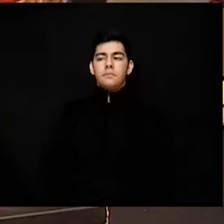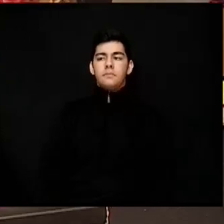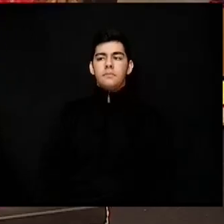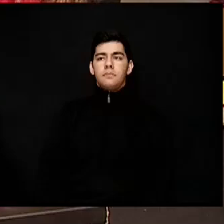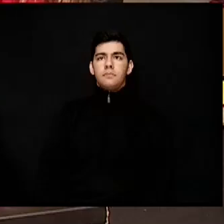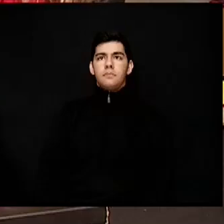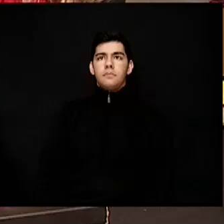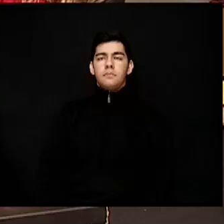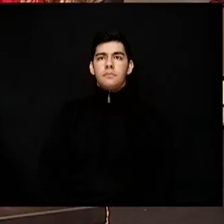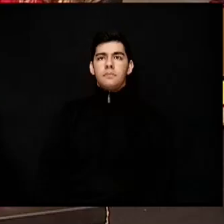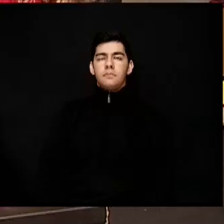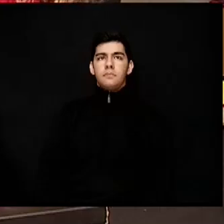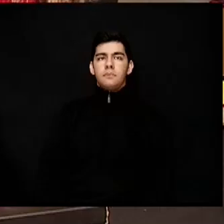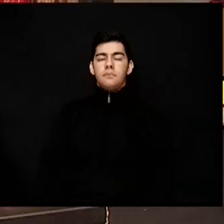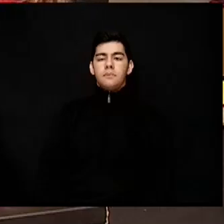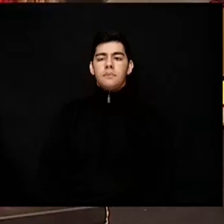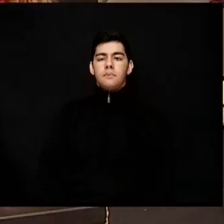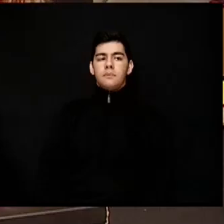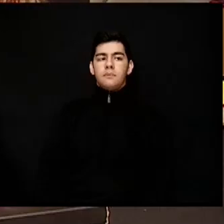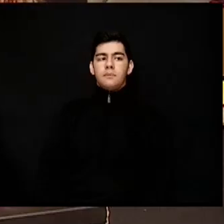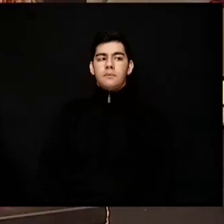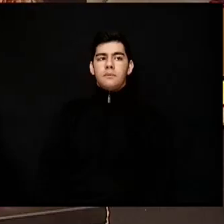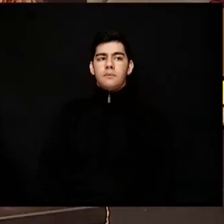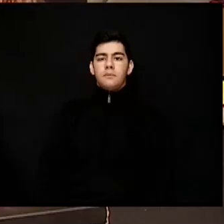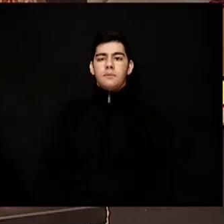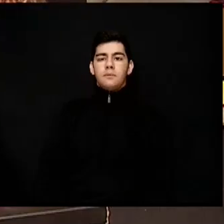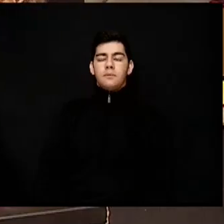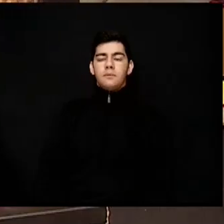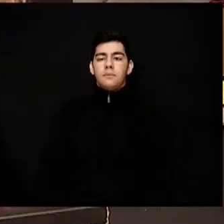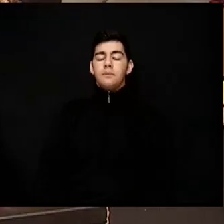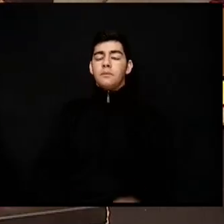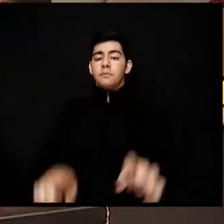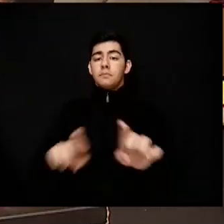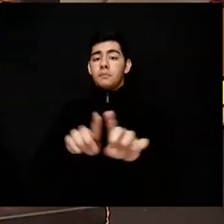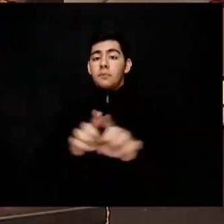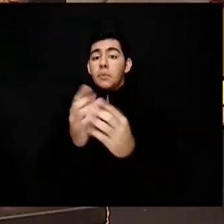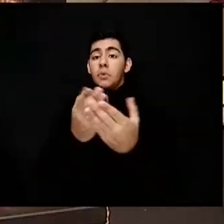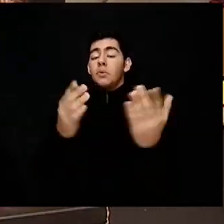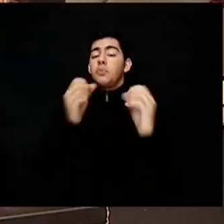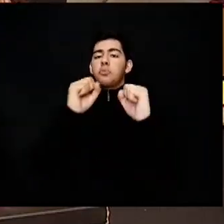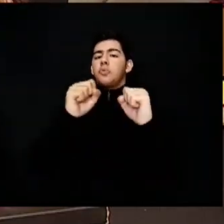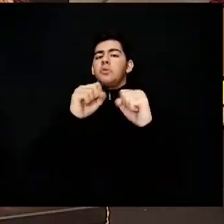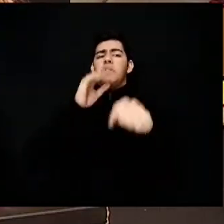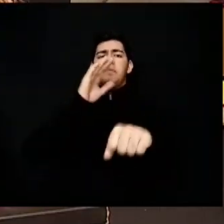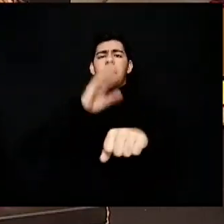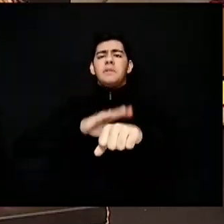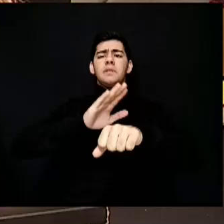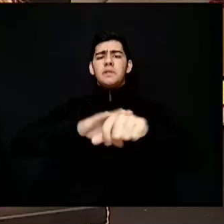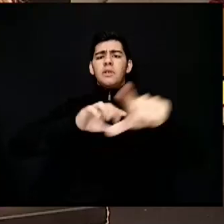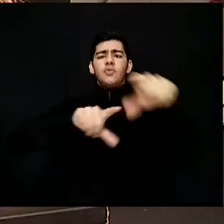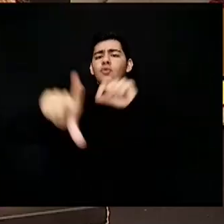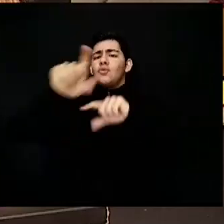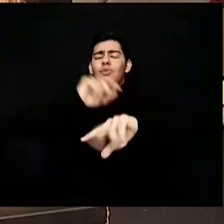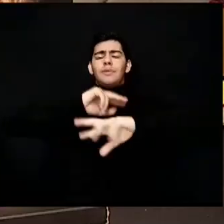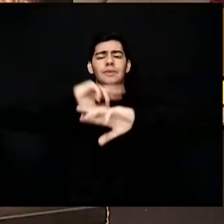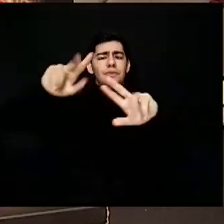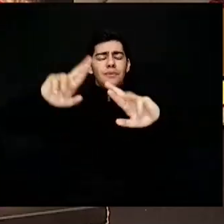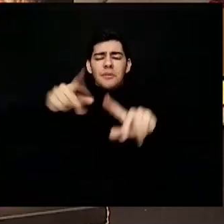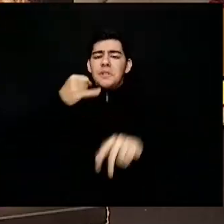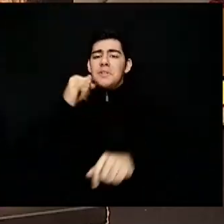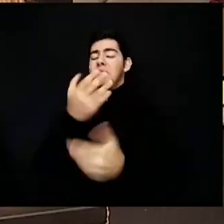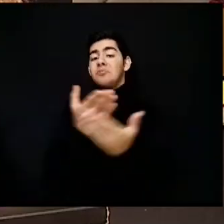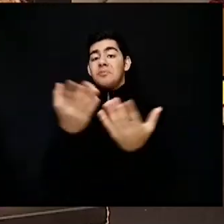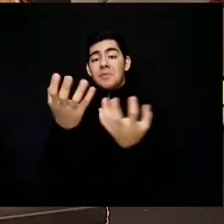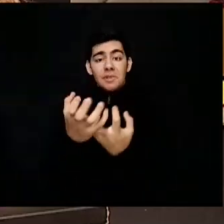pra poder ter mais possibilidades quando a gente vai amarrar, se de repente quiser fazer uma